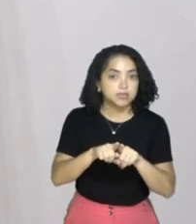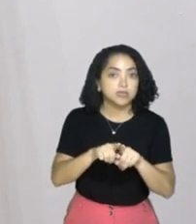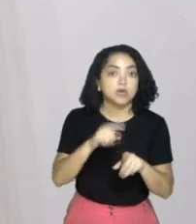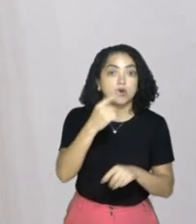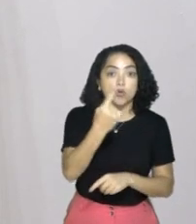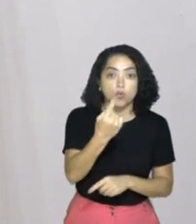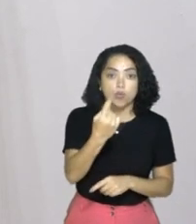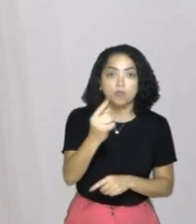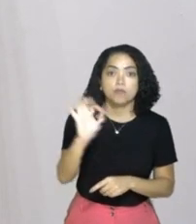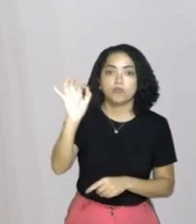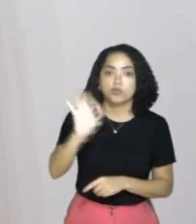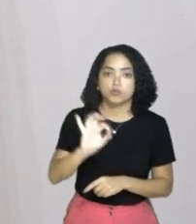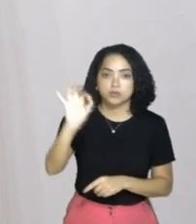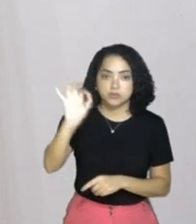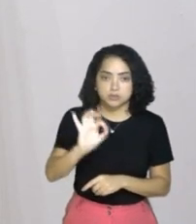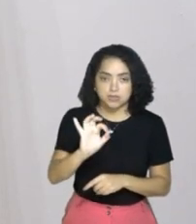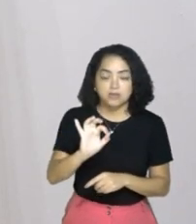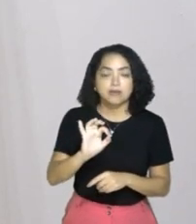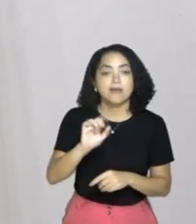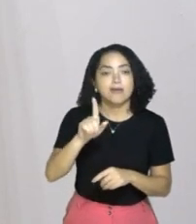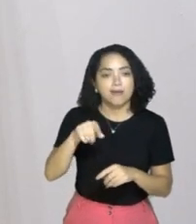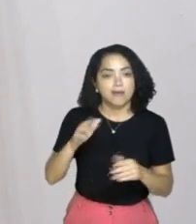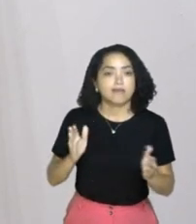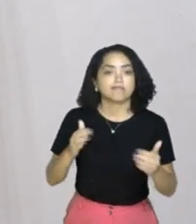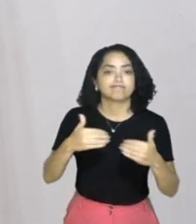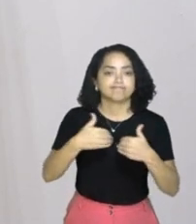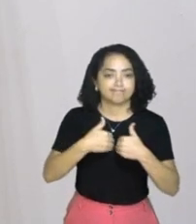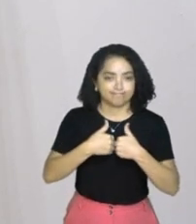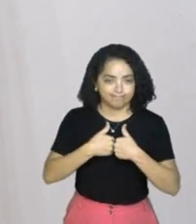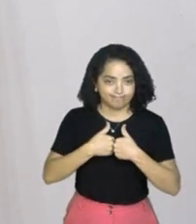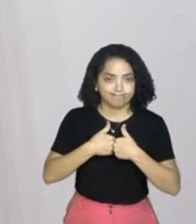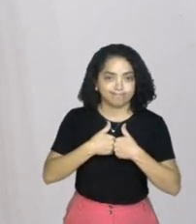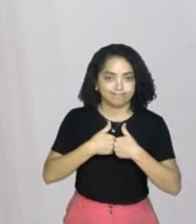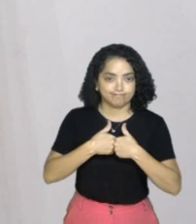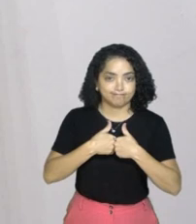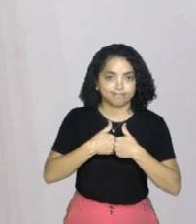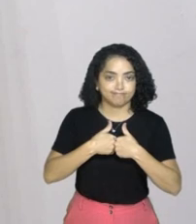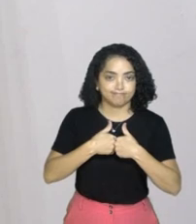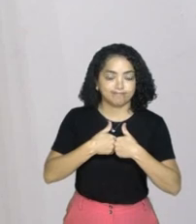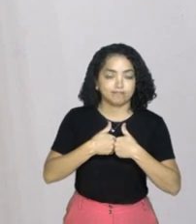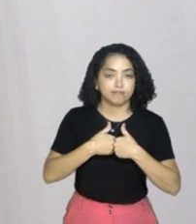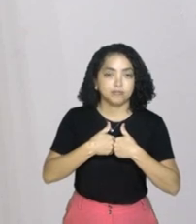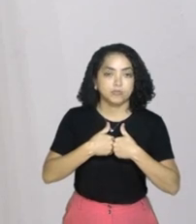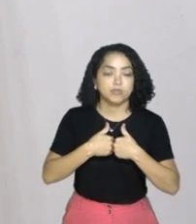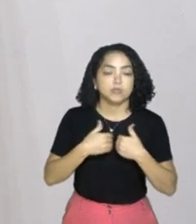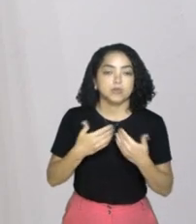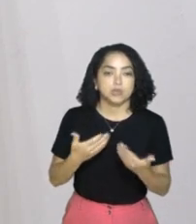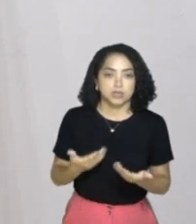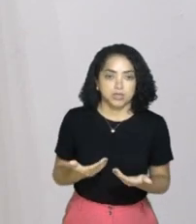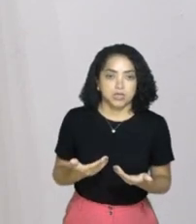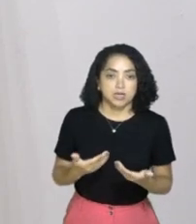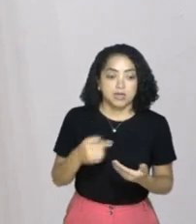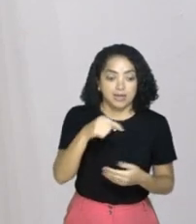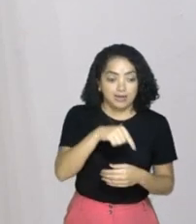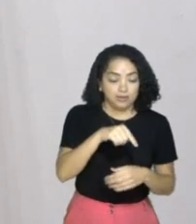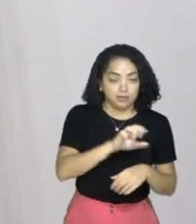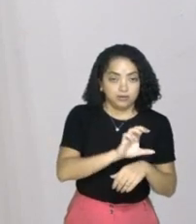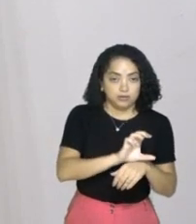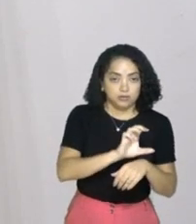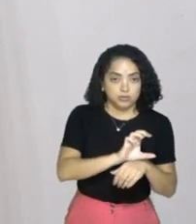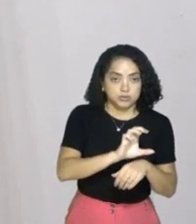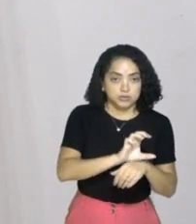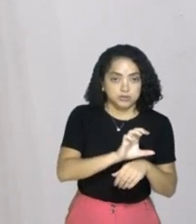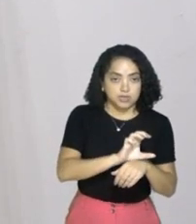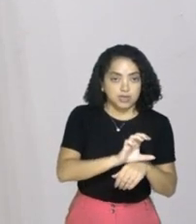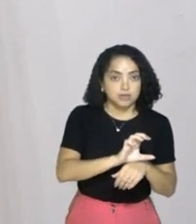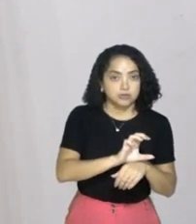1% da população hoje é autista considerando quantitativo da população Catarinense é